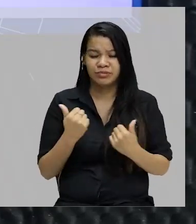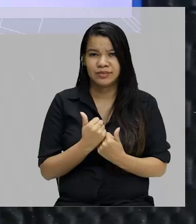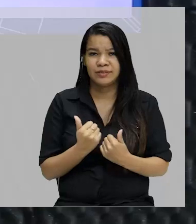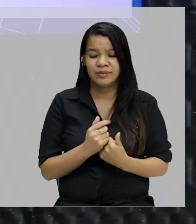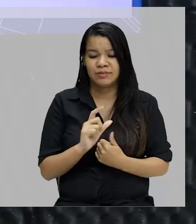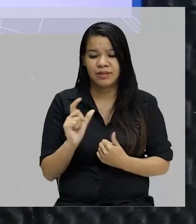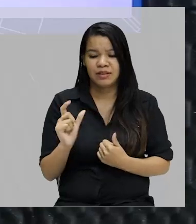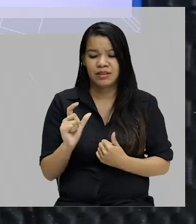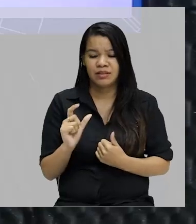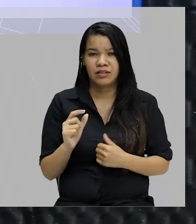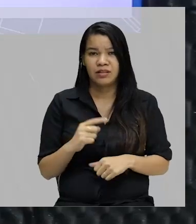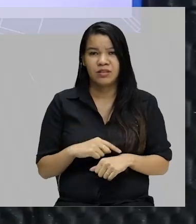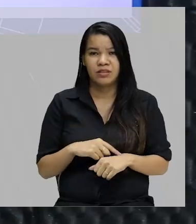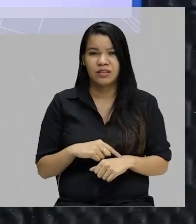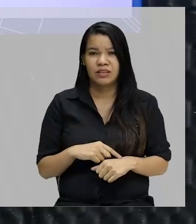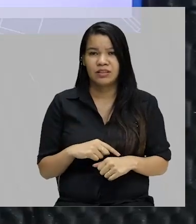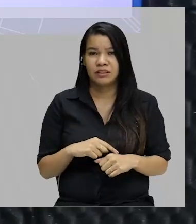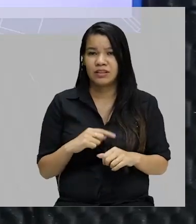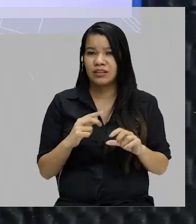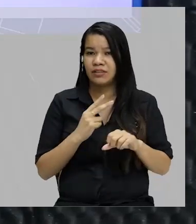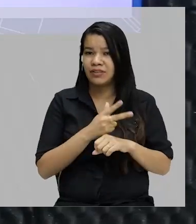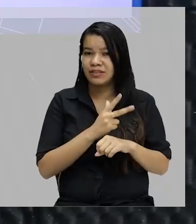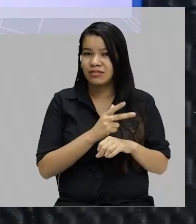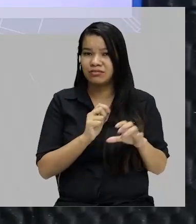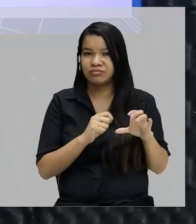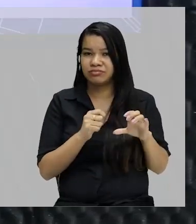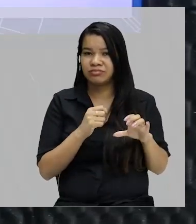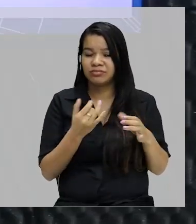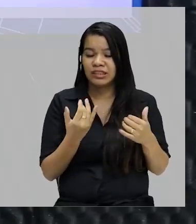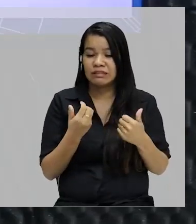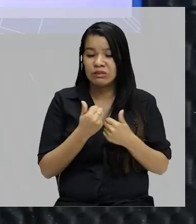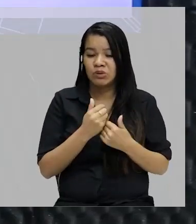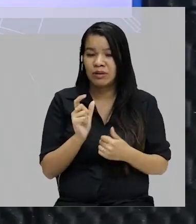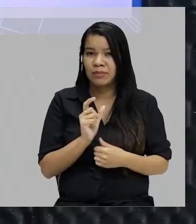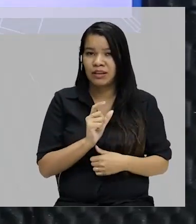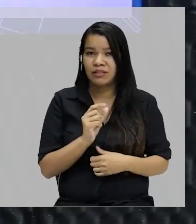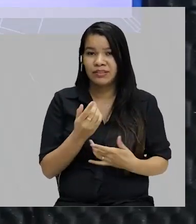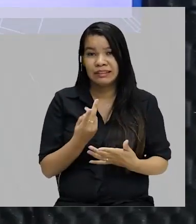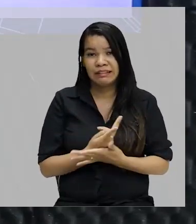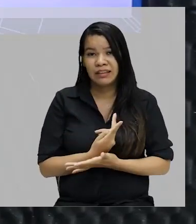gravação. É normal. Nós não somos robôs. Nós não somos,